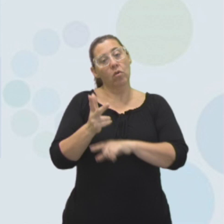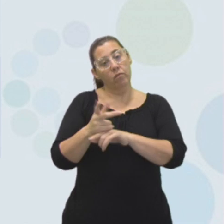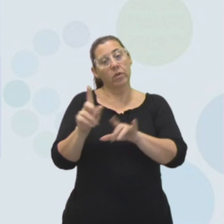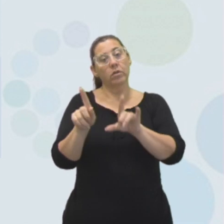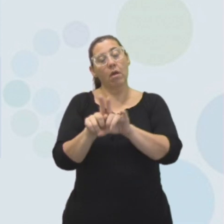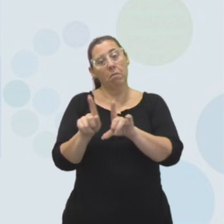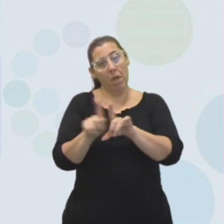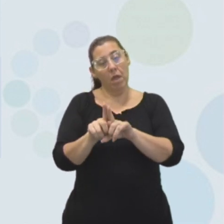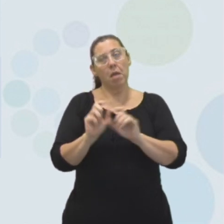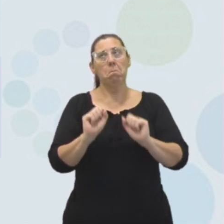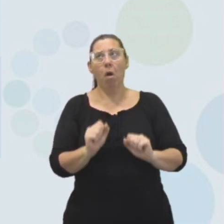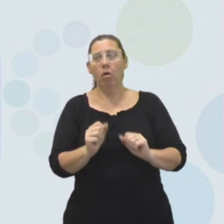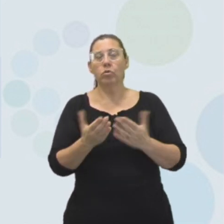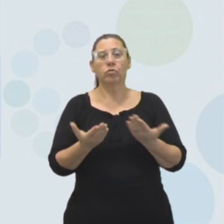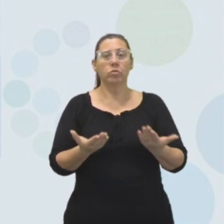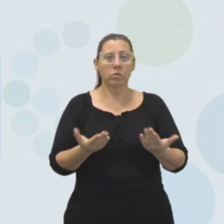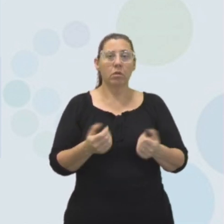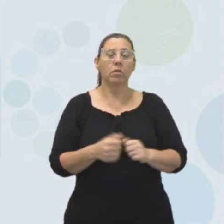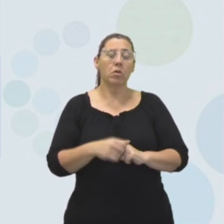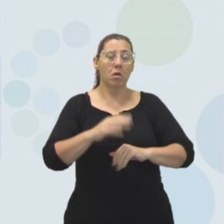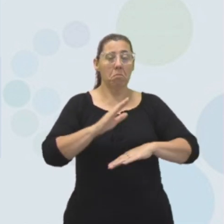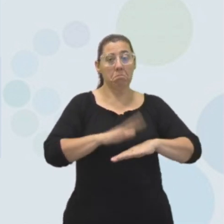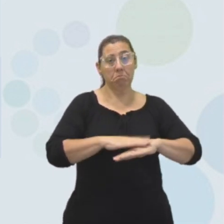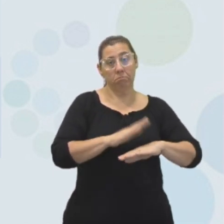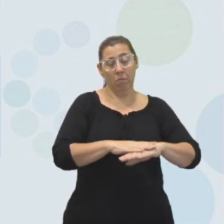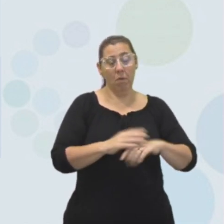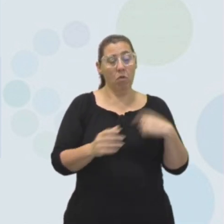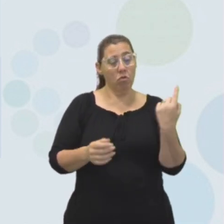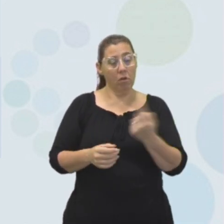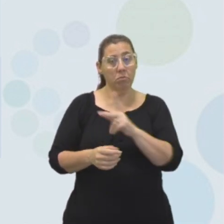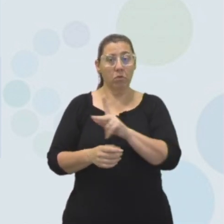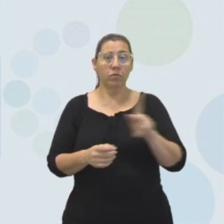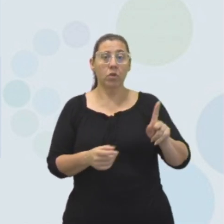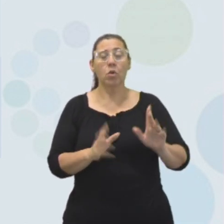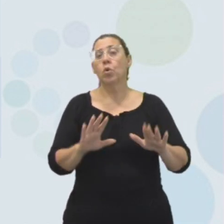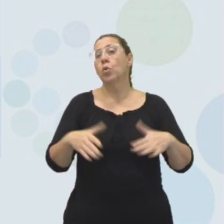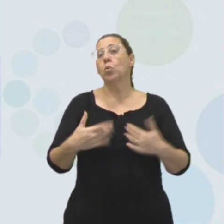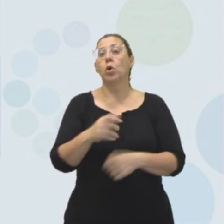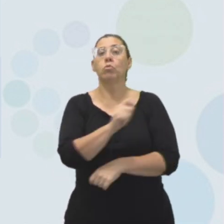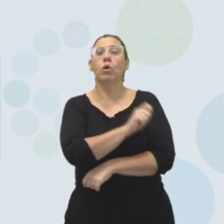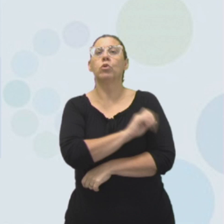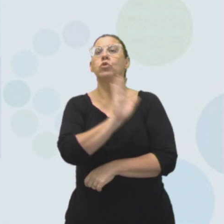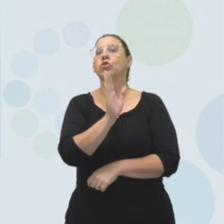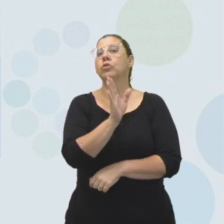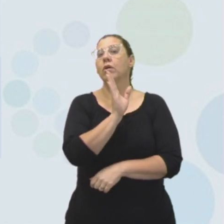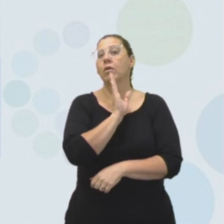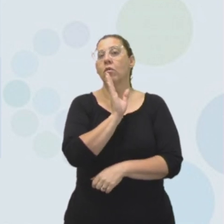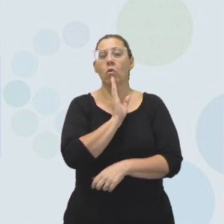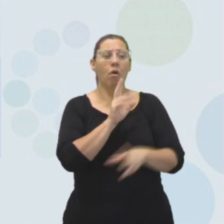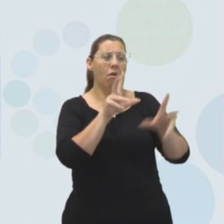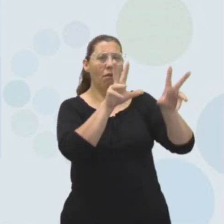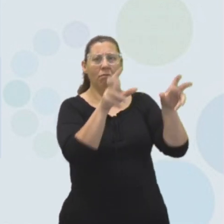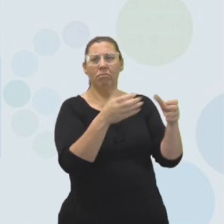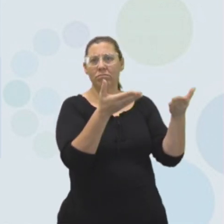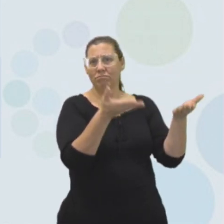pode proporcionar para nós professores o quanto os alunos já conhecem sobre aquele objeto de